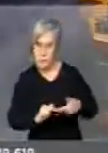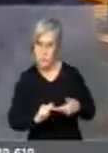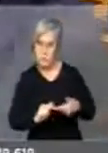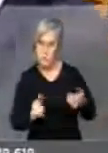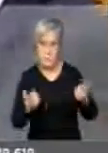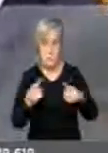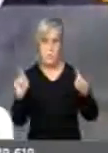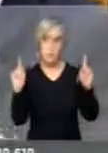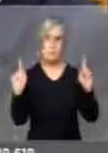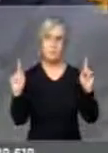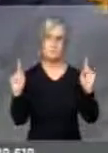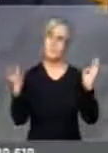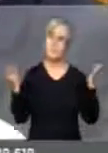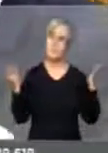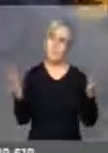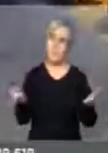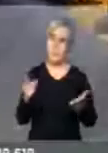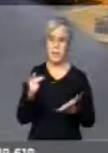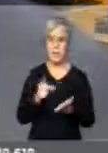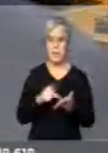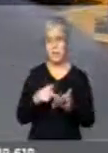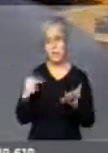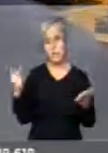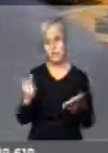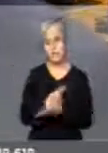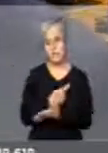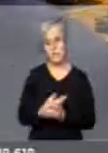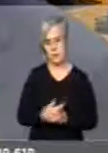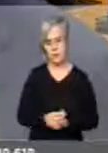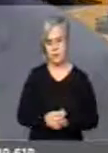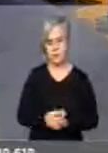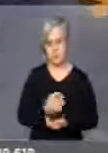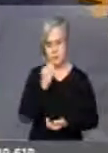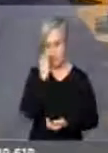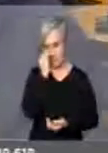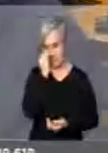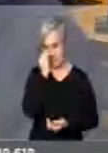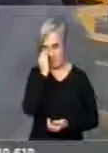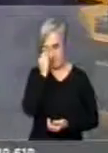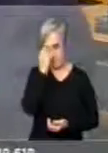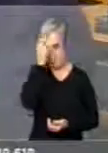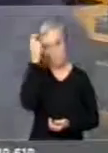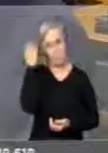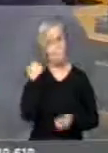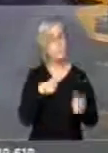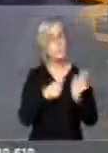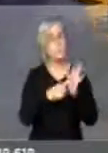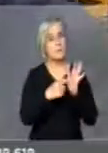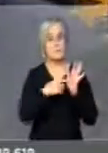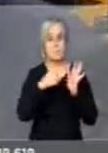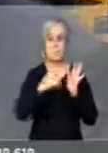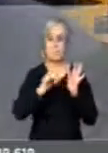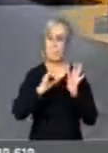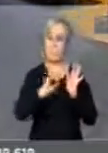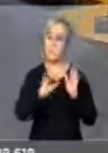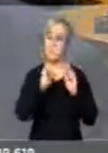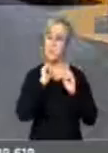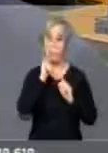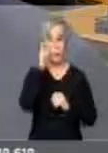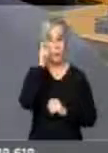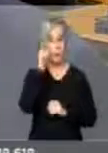Essa é a grande verdade da história recente. Então tem essa PEC aqui que eu acho que vale a pena, de repente, voltar a esse